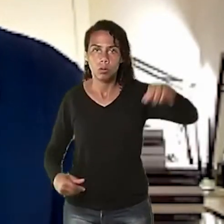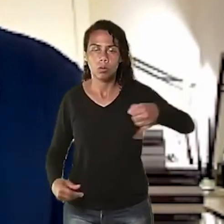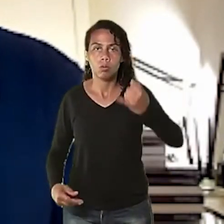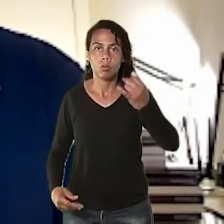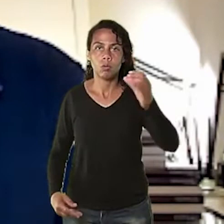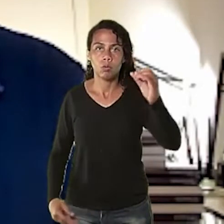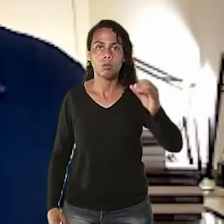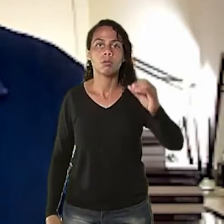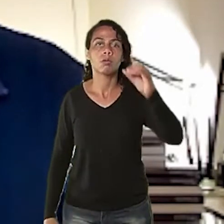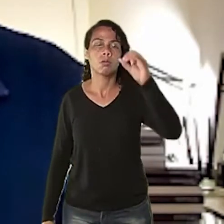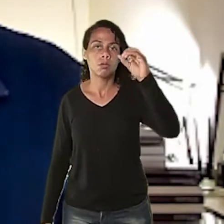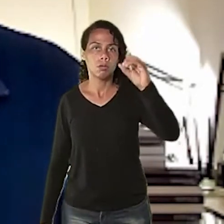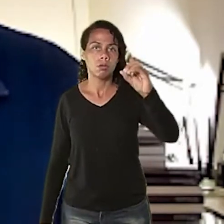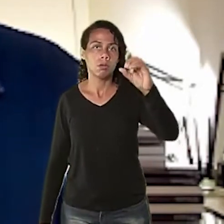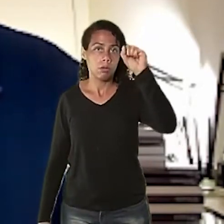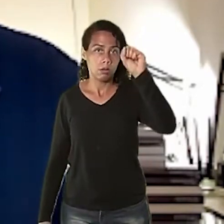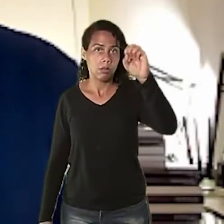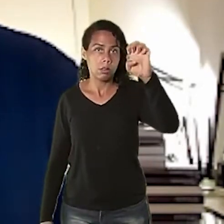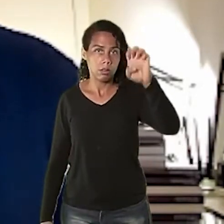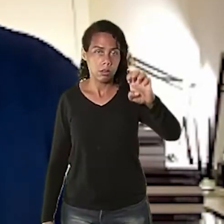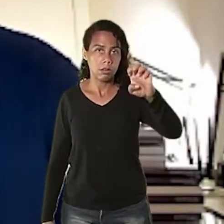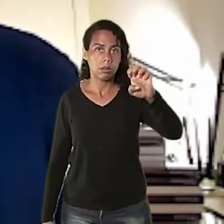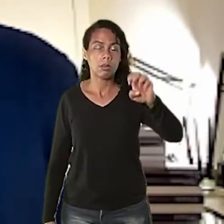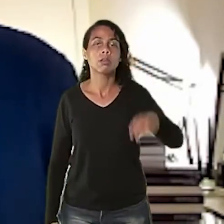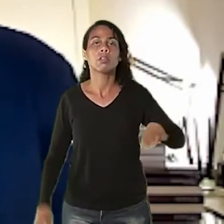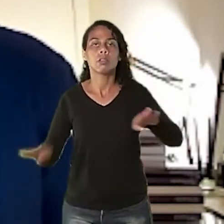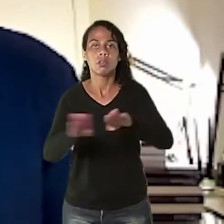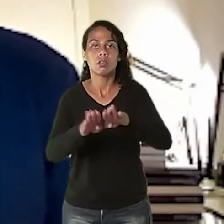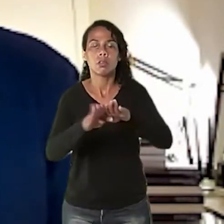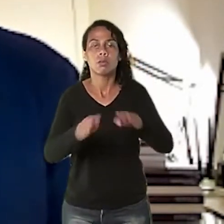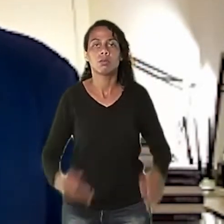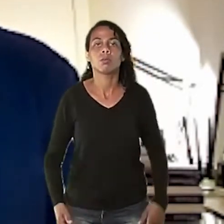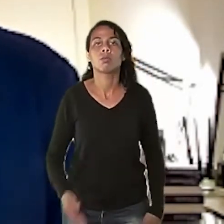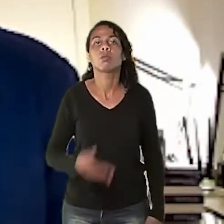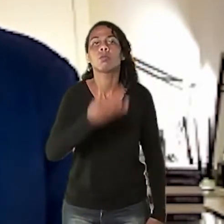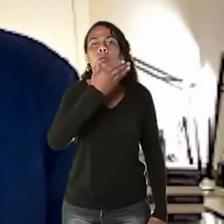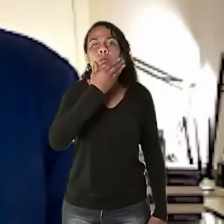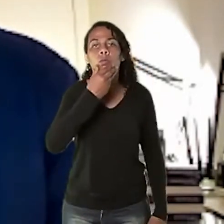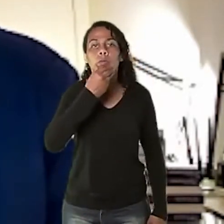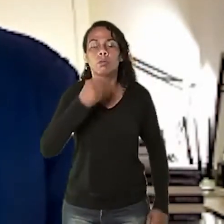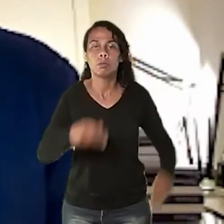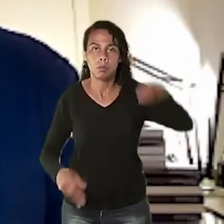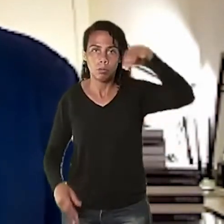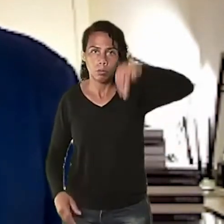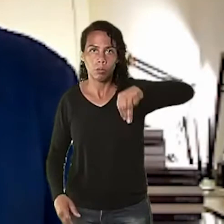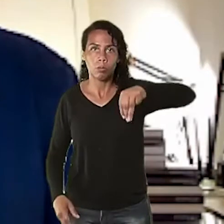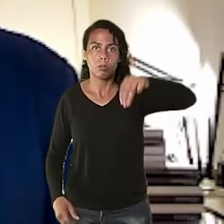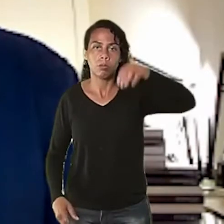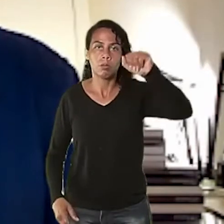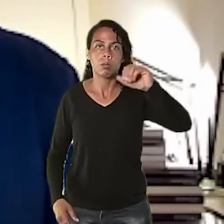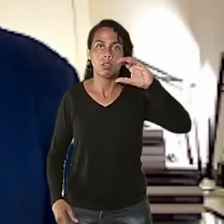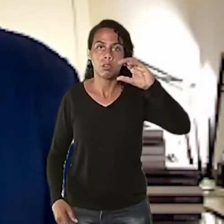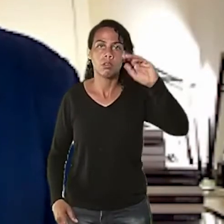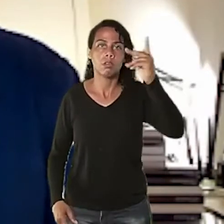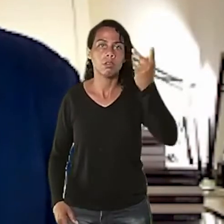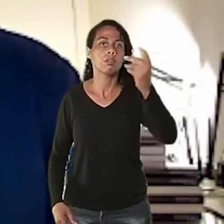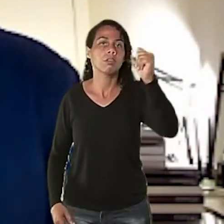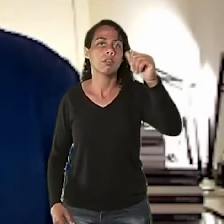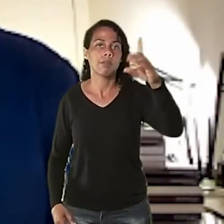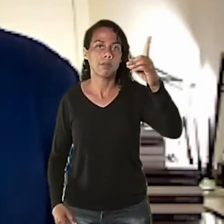né? a apertar ele. O Lima também, João do Rio e tal. E